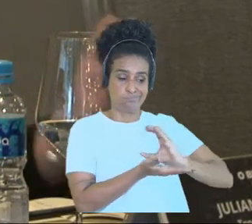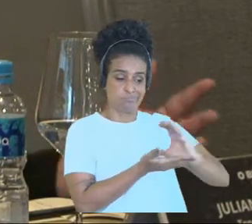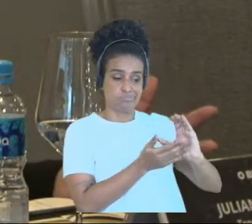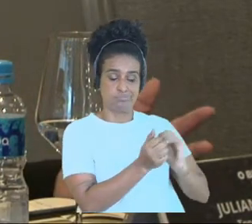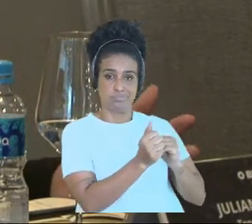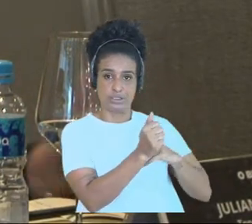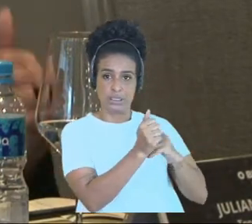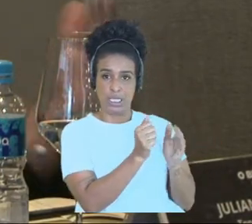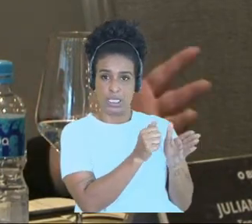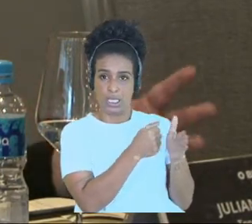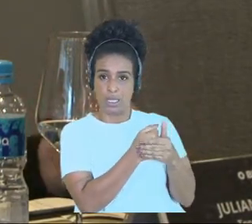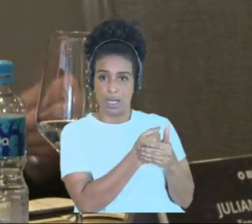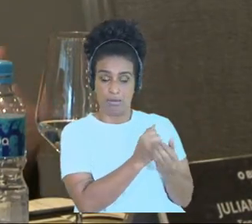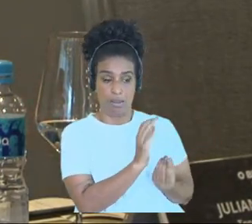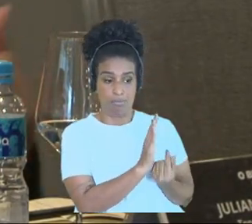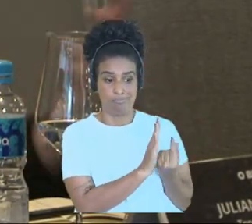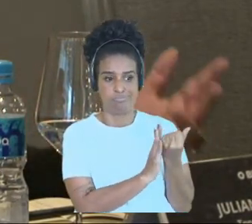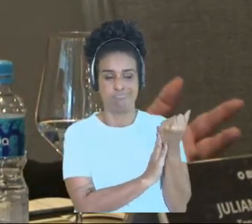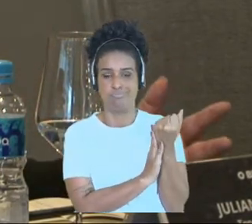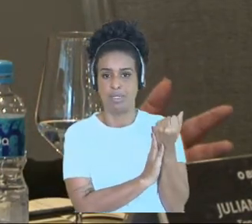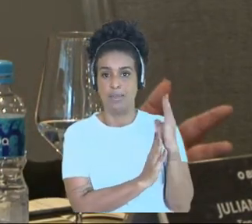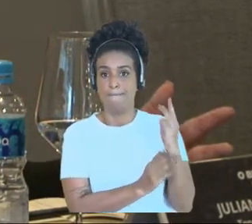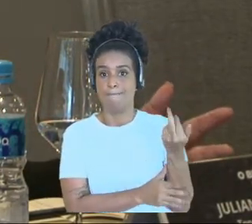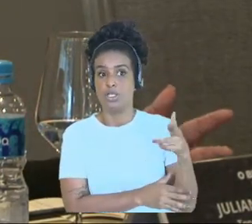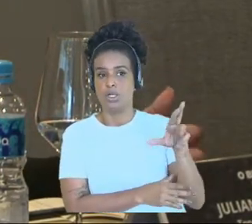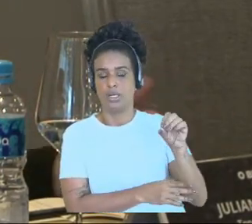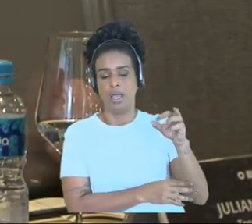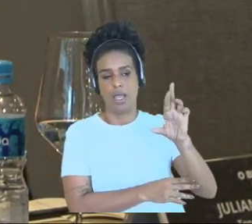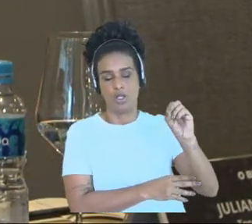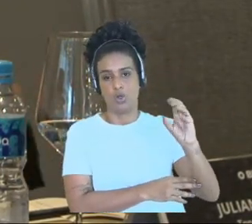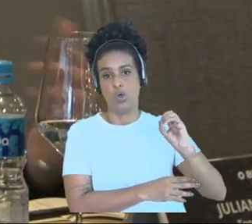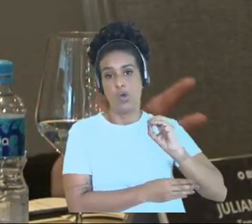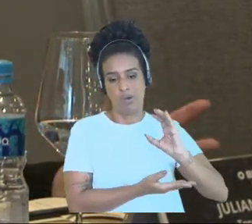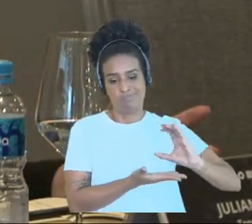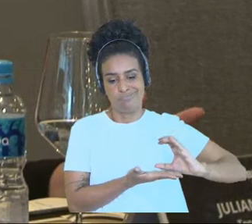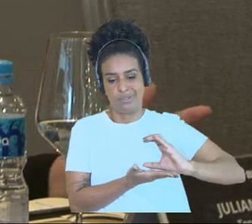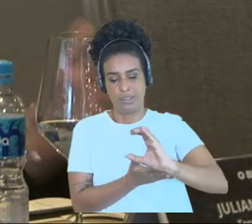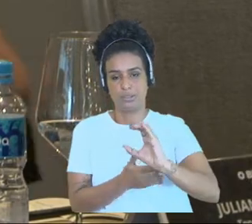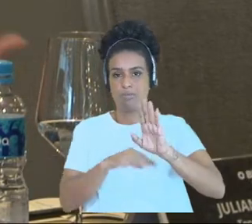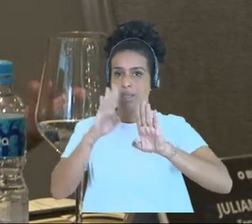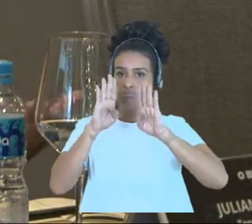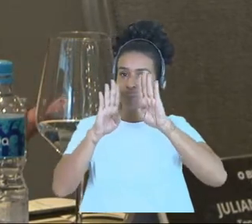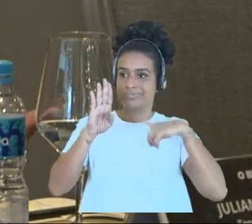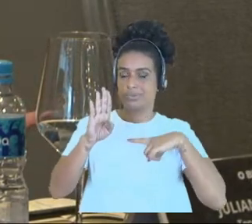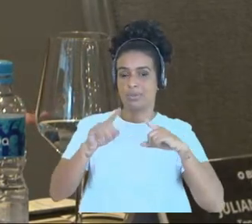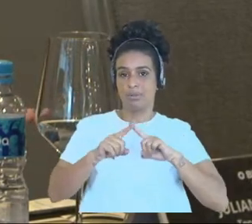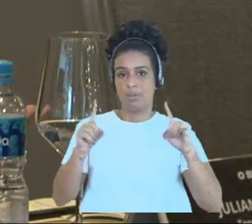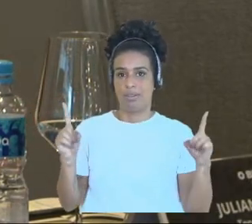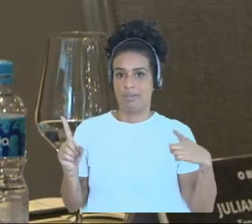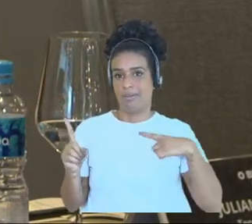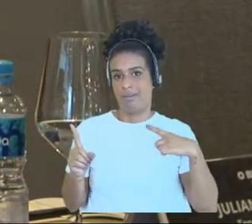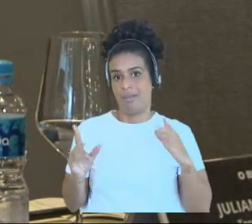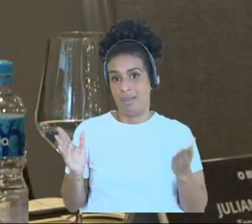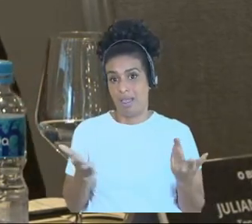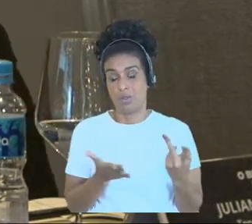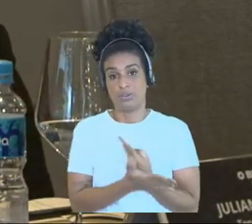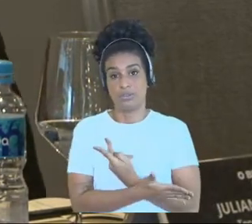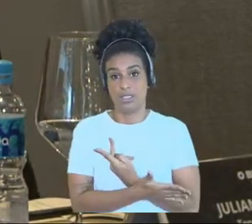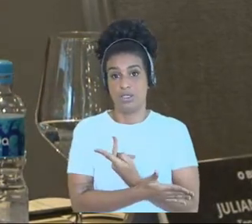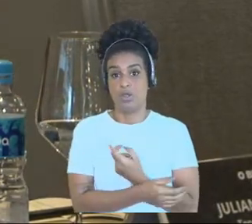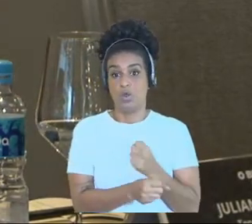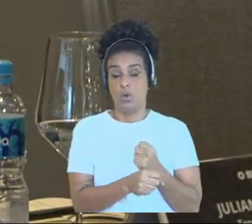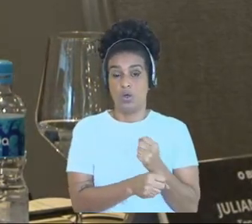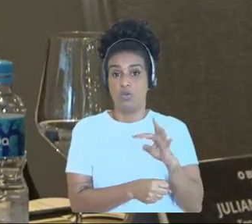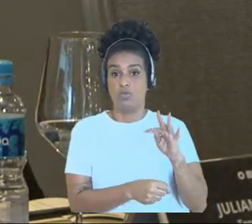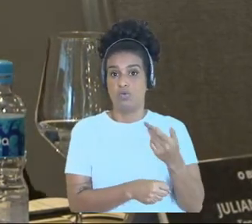é bilionário, recorde, ou algum tipo de financiamento eleitoral que também é recorde. A gente, o fundão eleitoral esse ano bateu